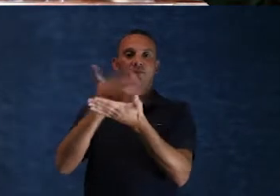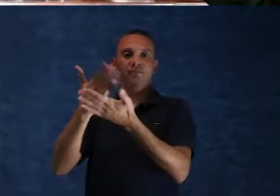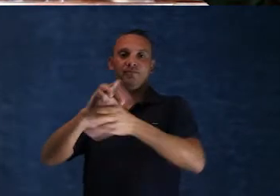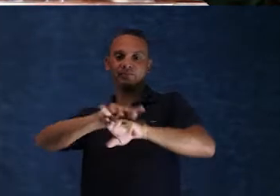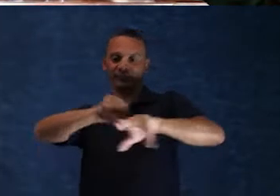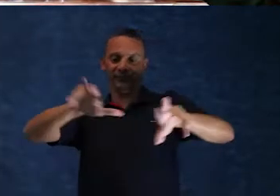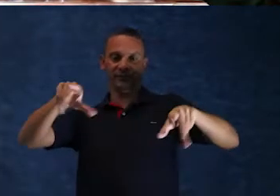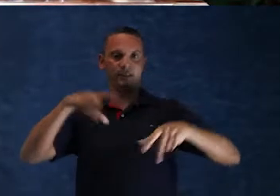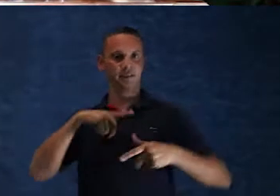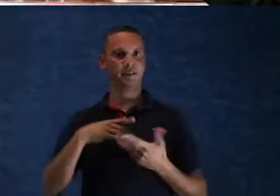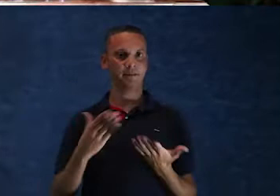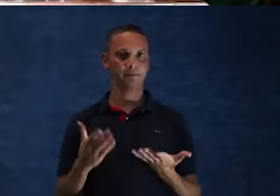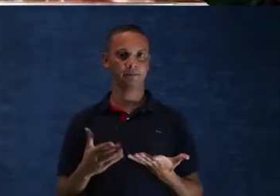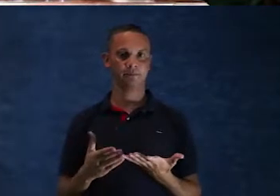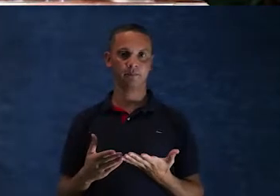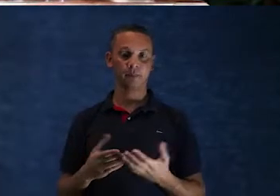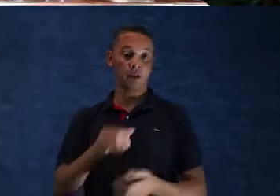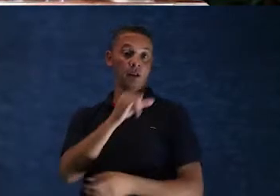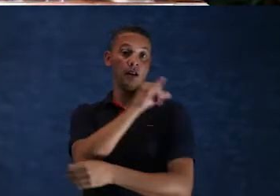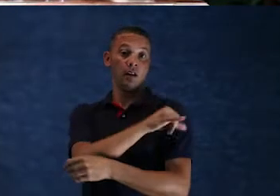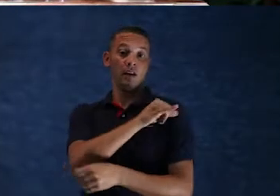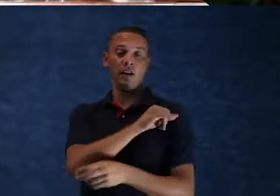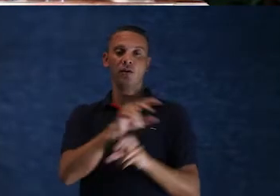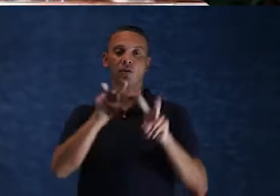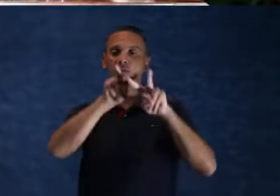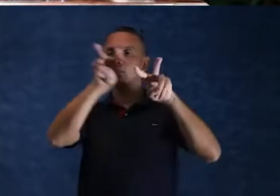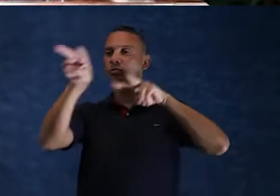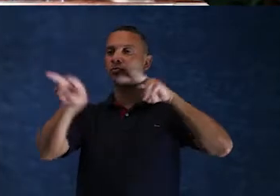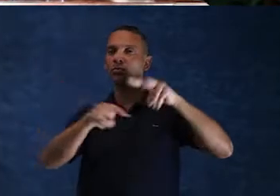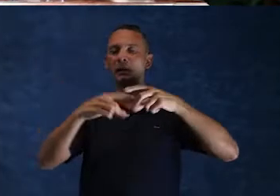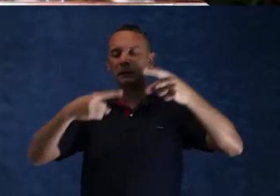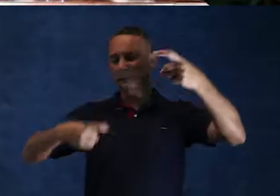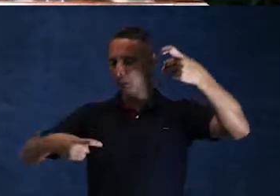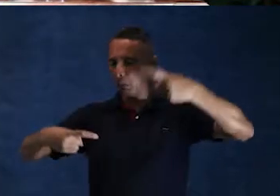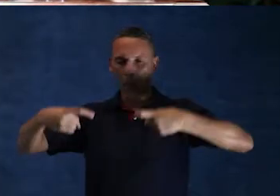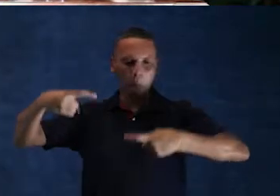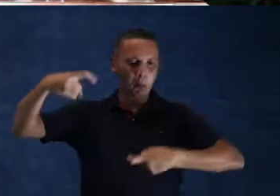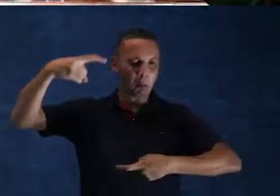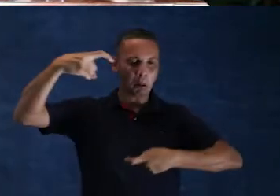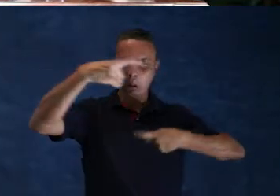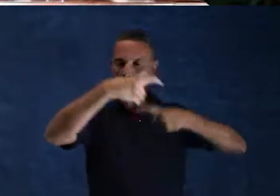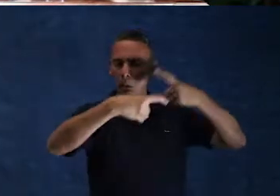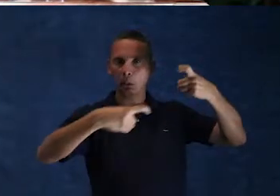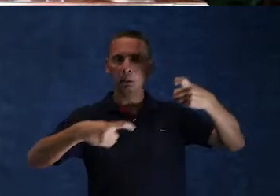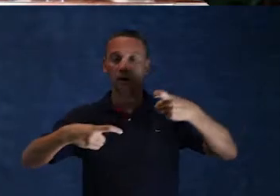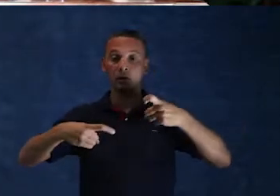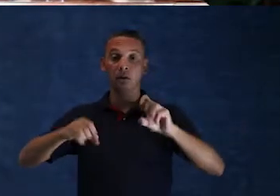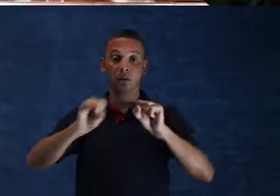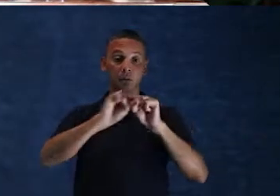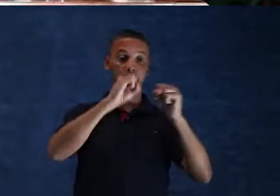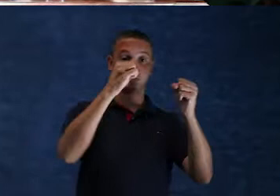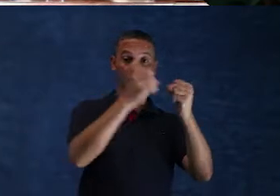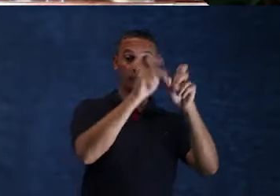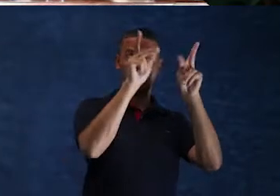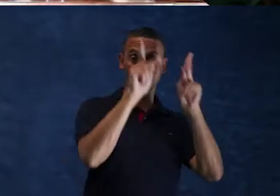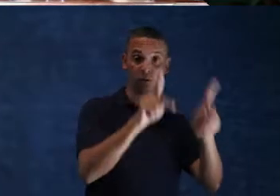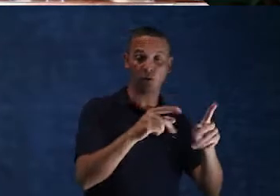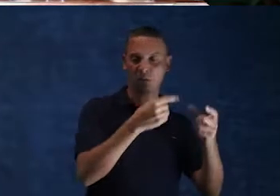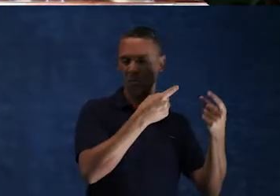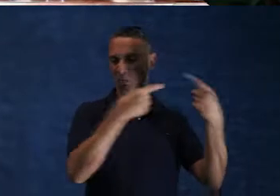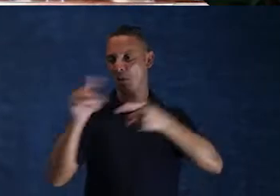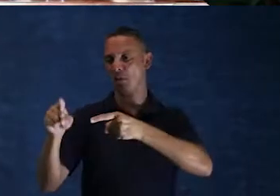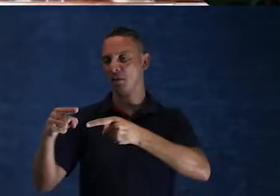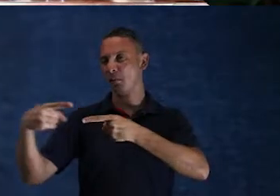Nessa publicação, o Rio é cenário de uma verdadeira guerra, a da sociedade civil contra os bandidos,